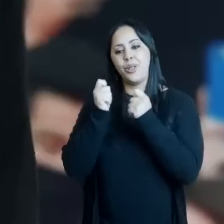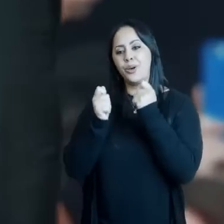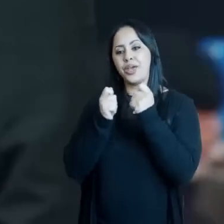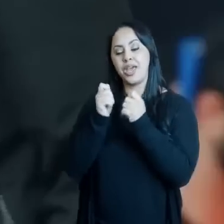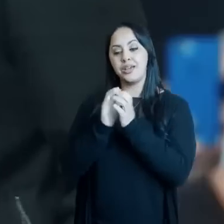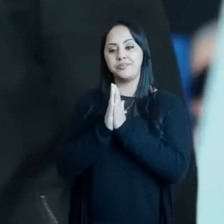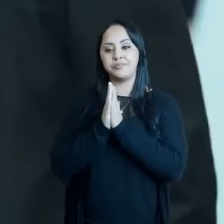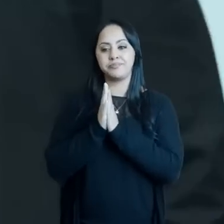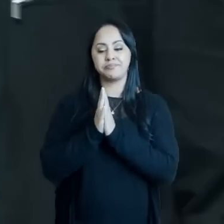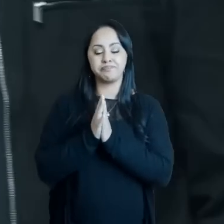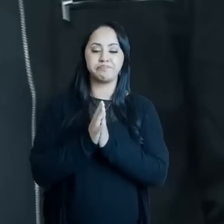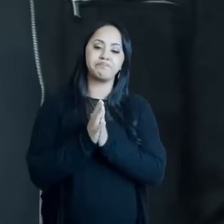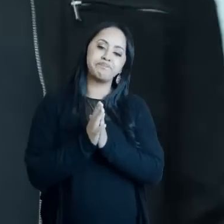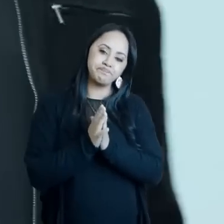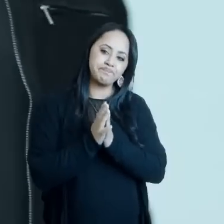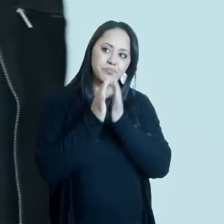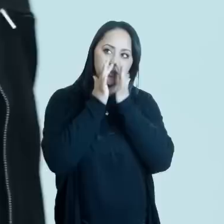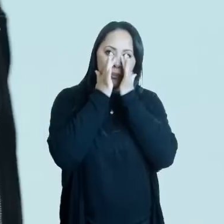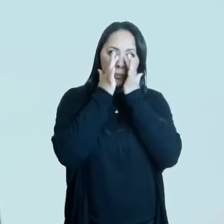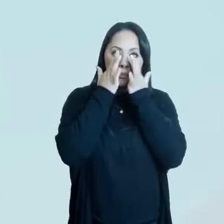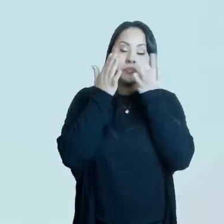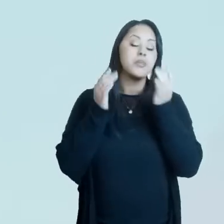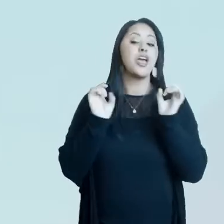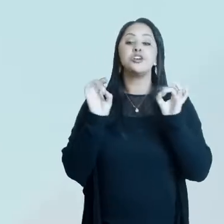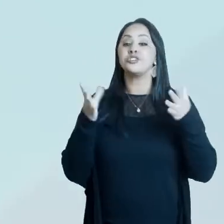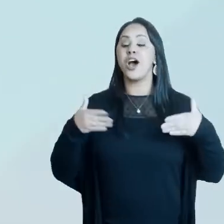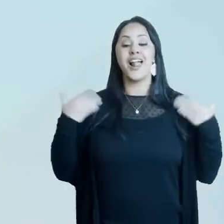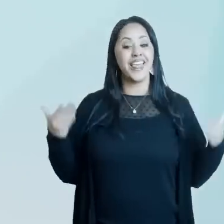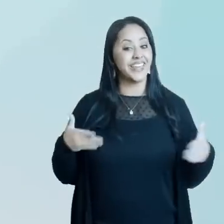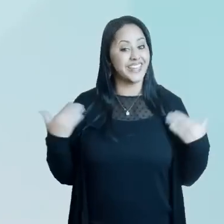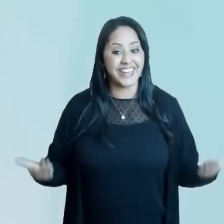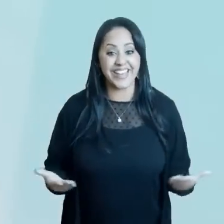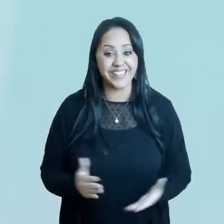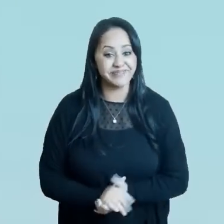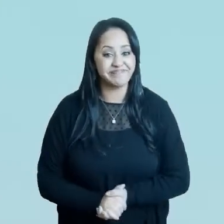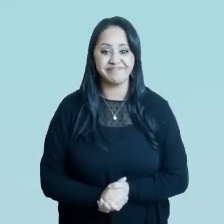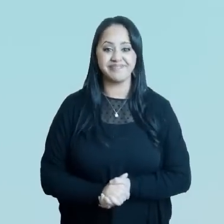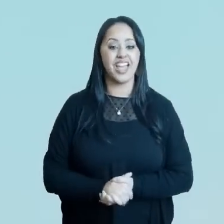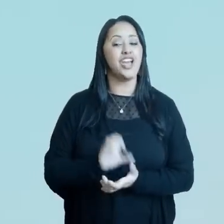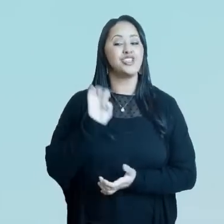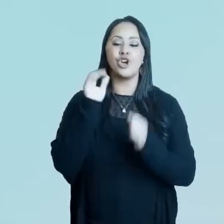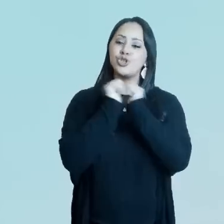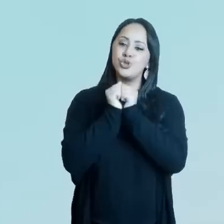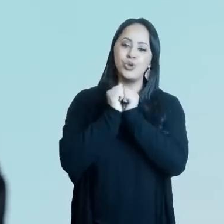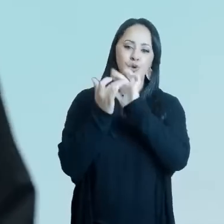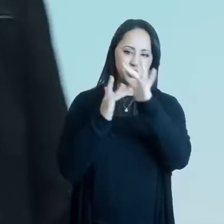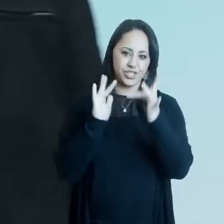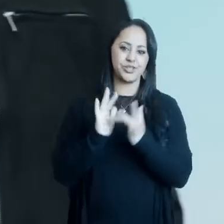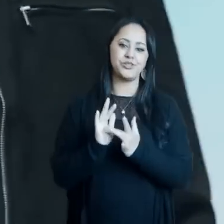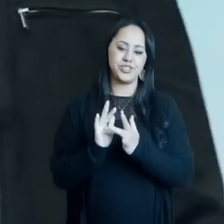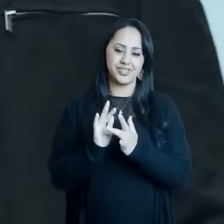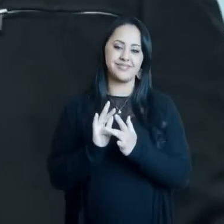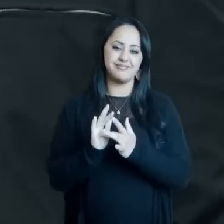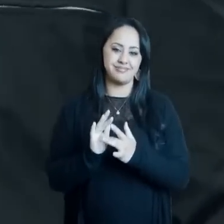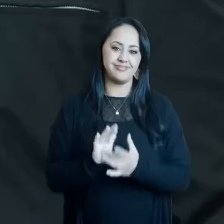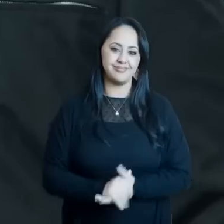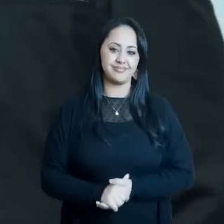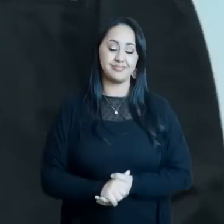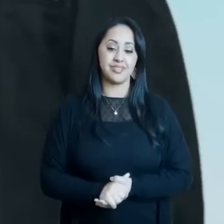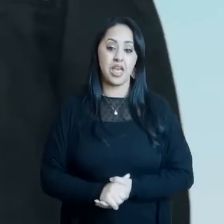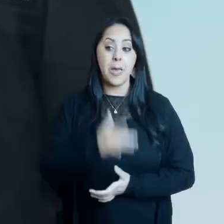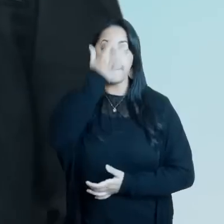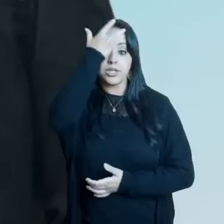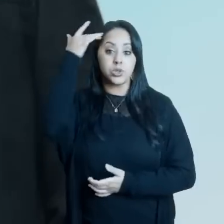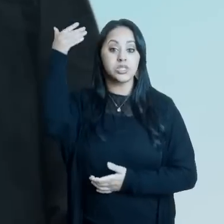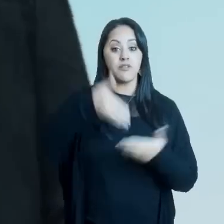passagem é maravilhosa. Gente, sua alegria tem que estar no Senhor, tá? Você, aqueles que vão vir